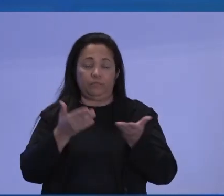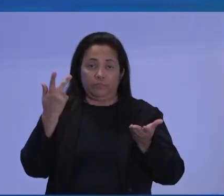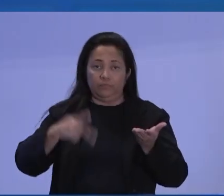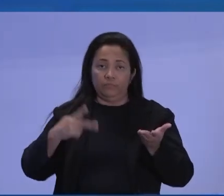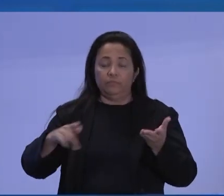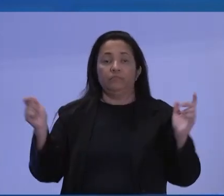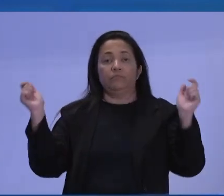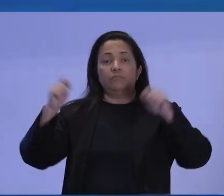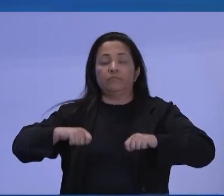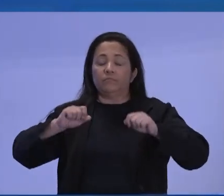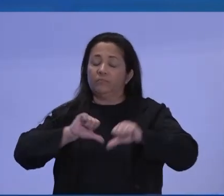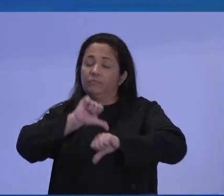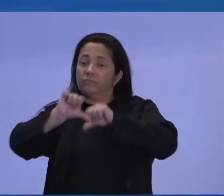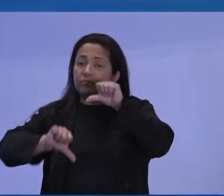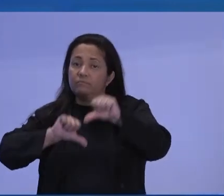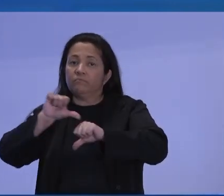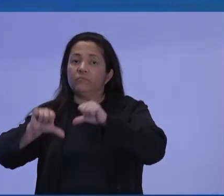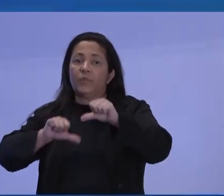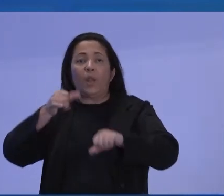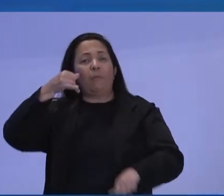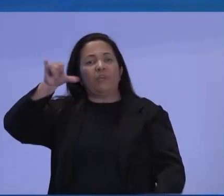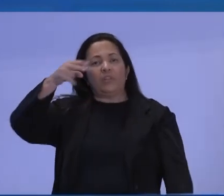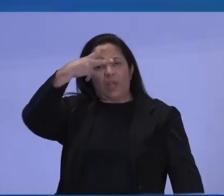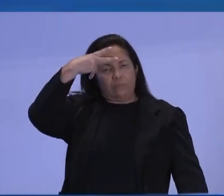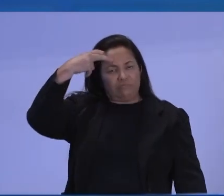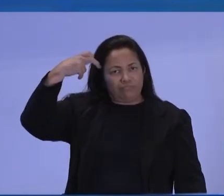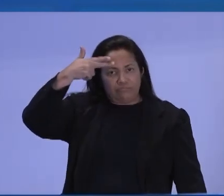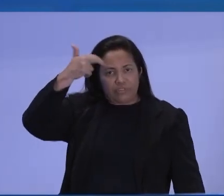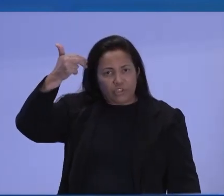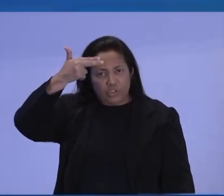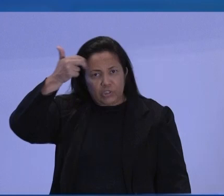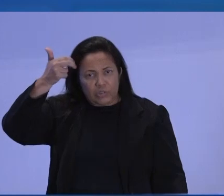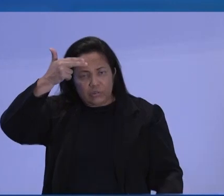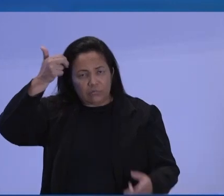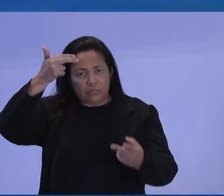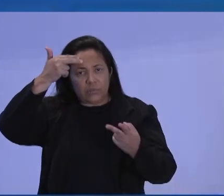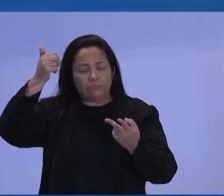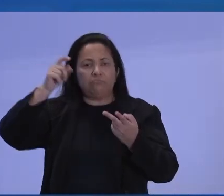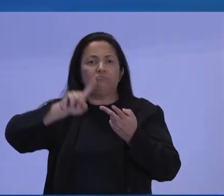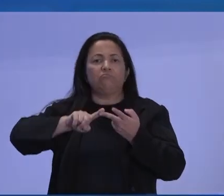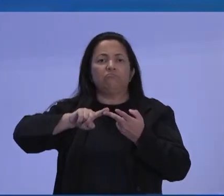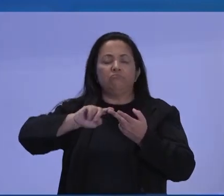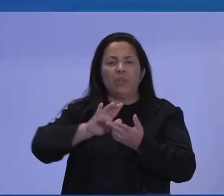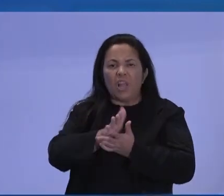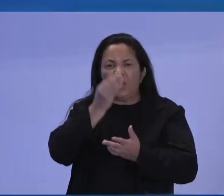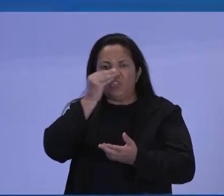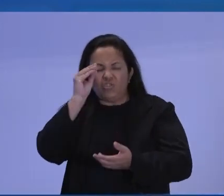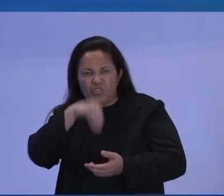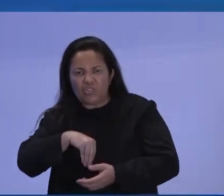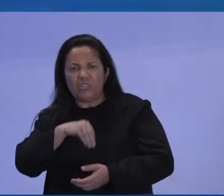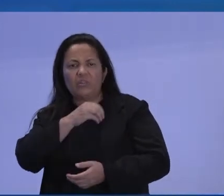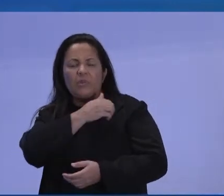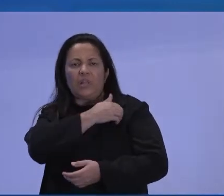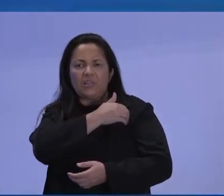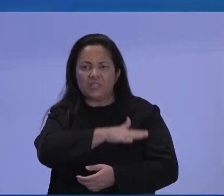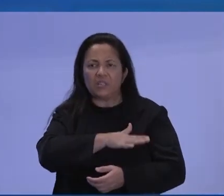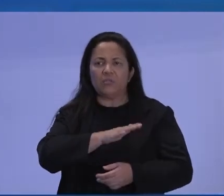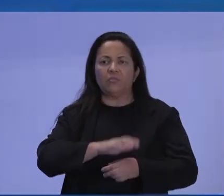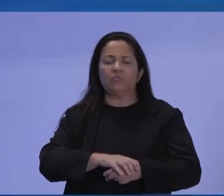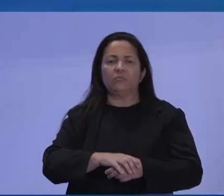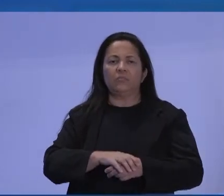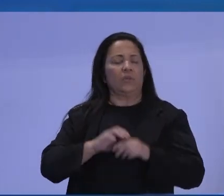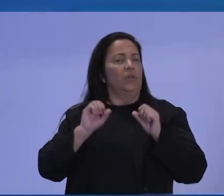a história de estigma, de discriminação da doença, através de discussões como essa, através